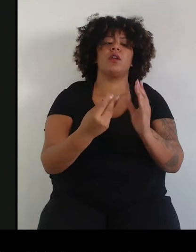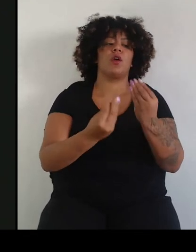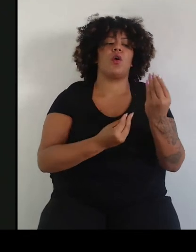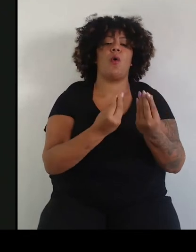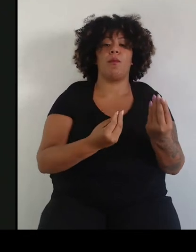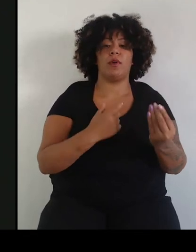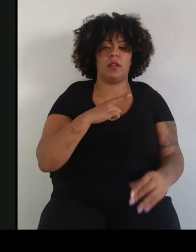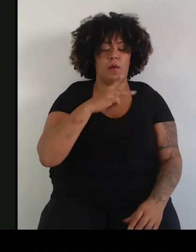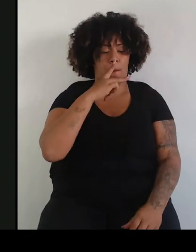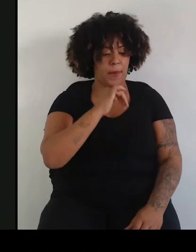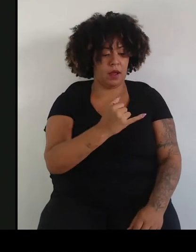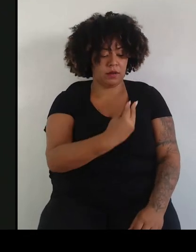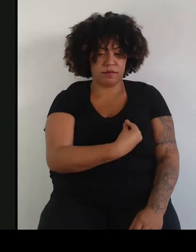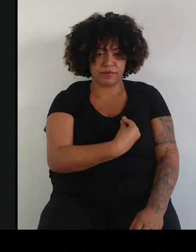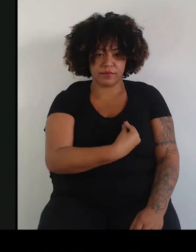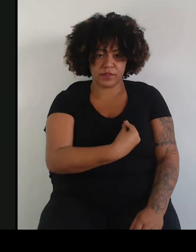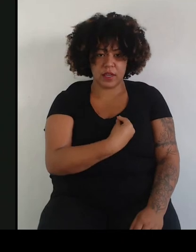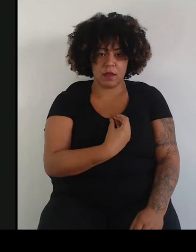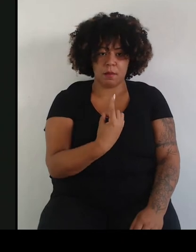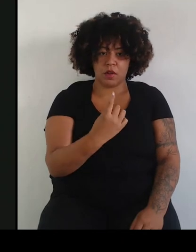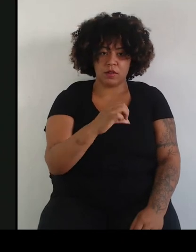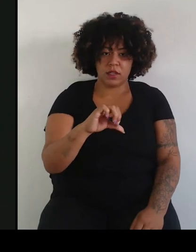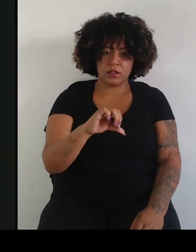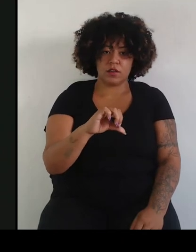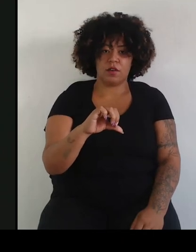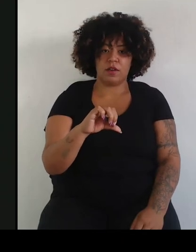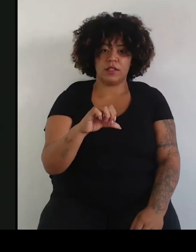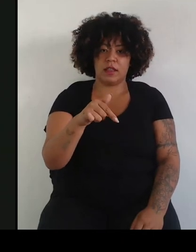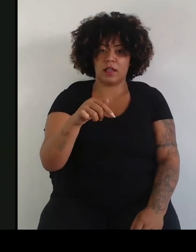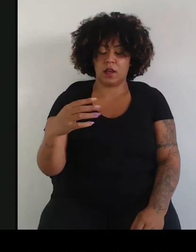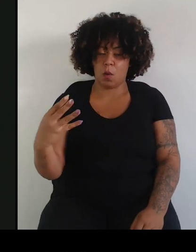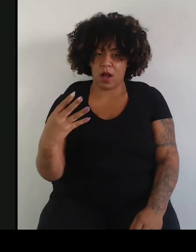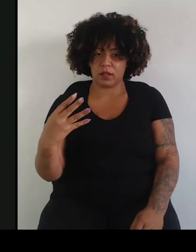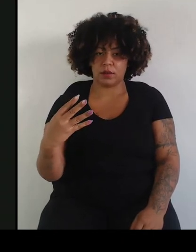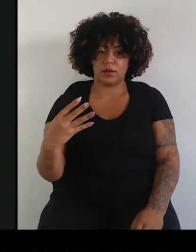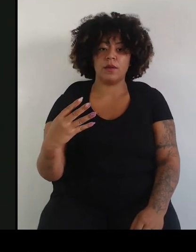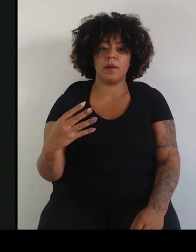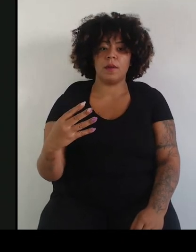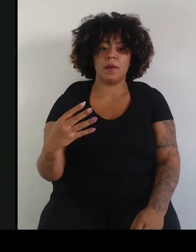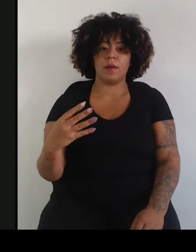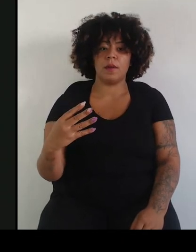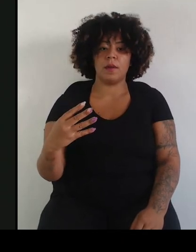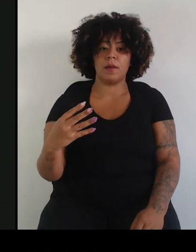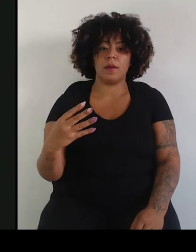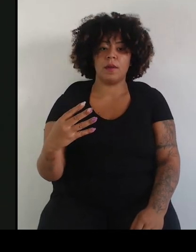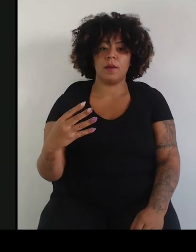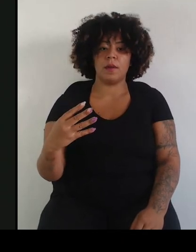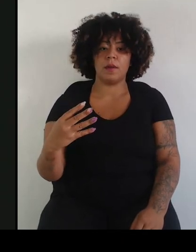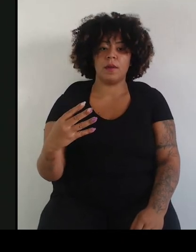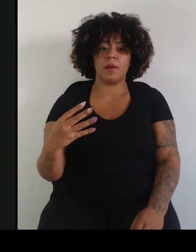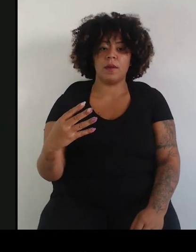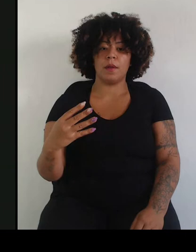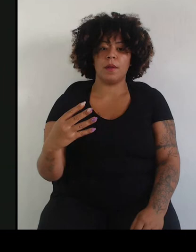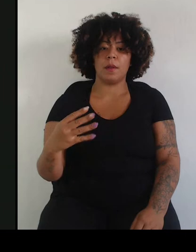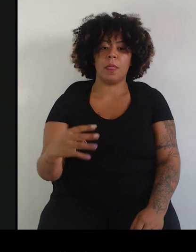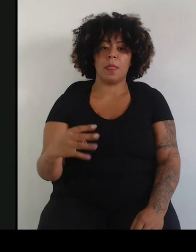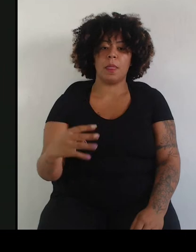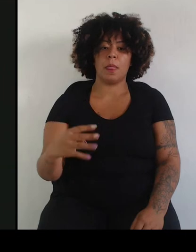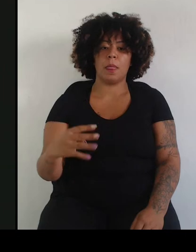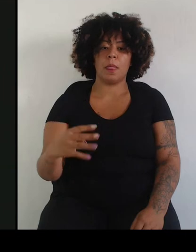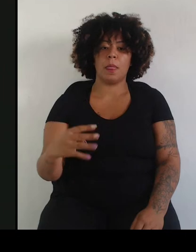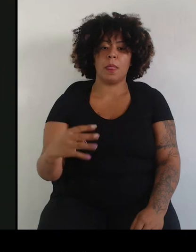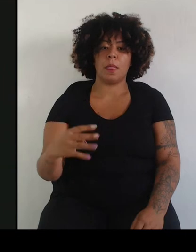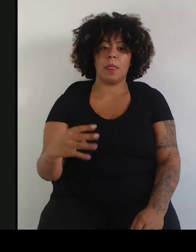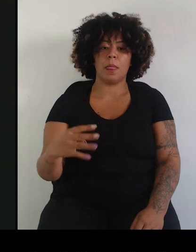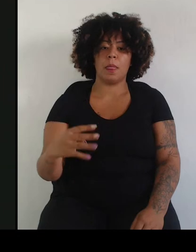na Bienal de São Paulo essa obra foi justaposta a sala da Luísa Foi justa posta